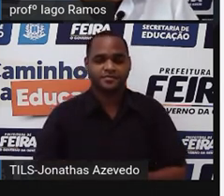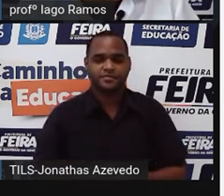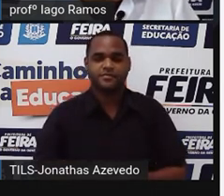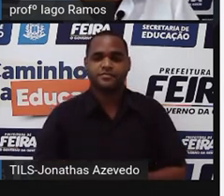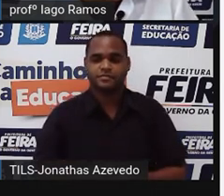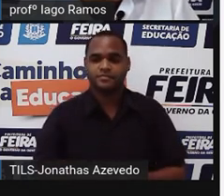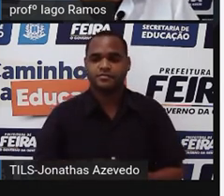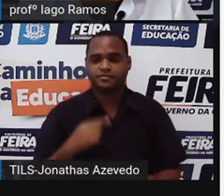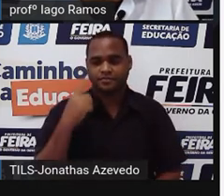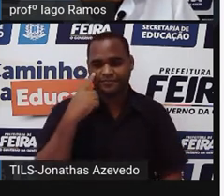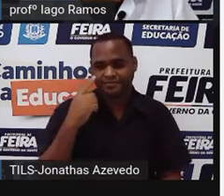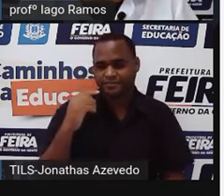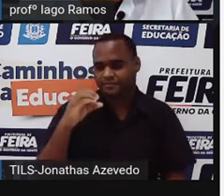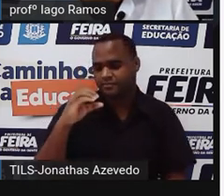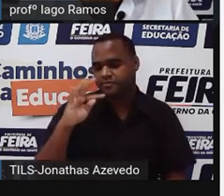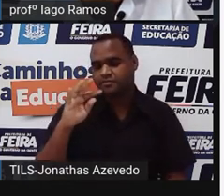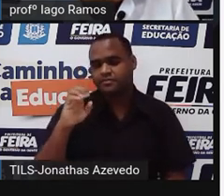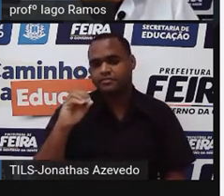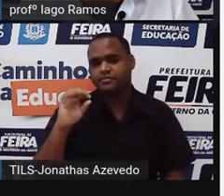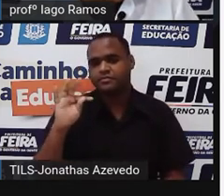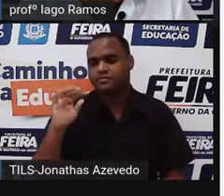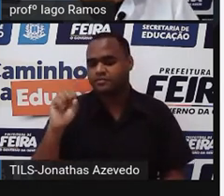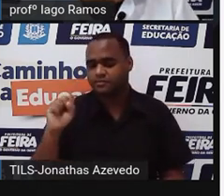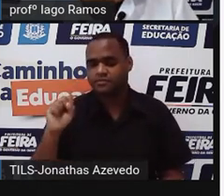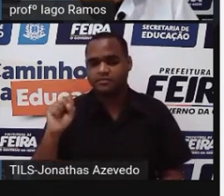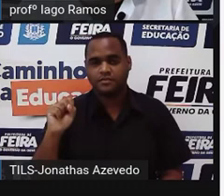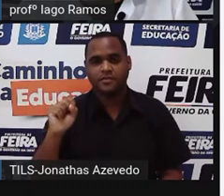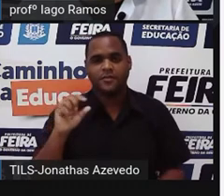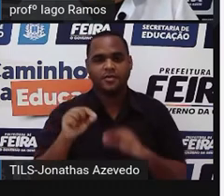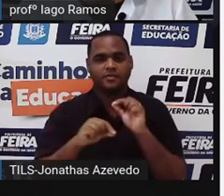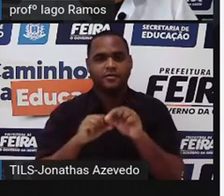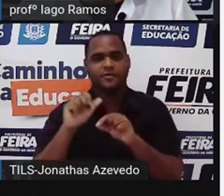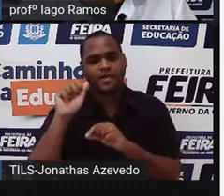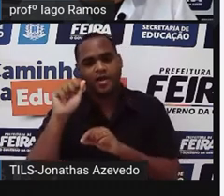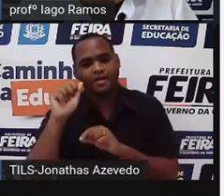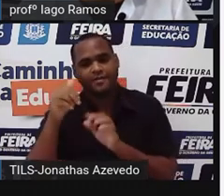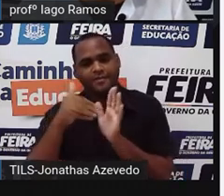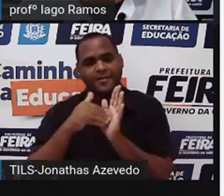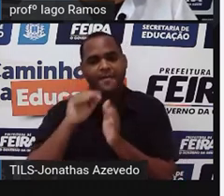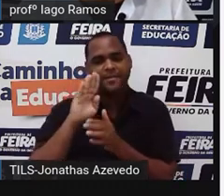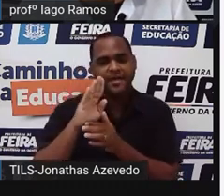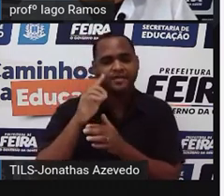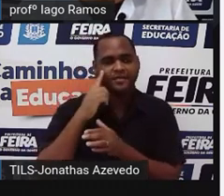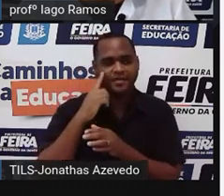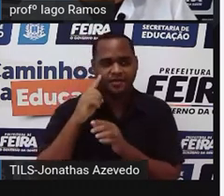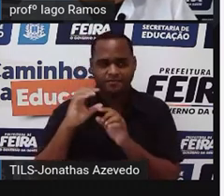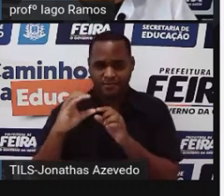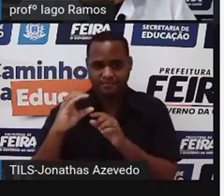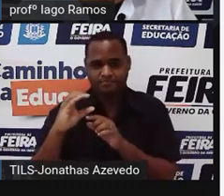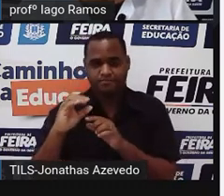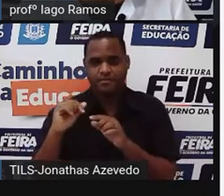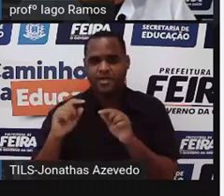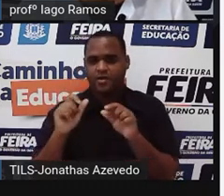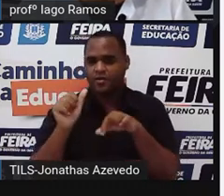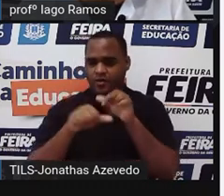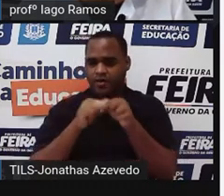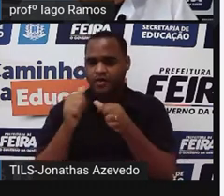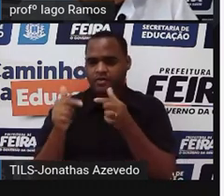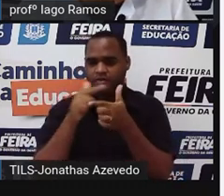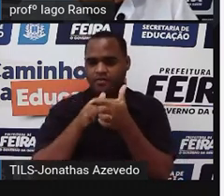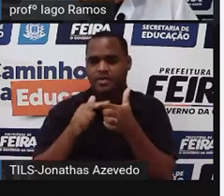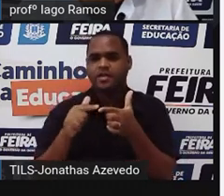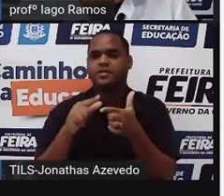Com os catetos ali, ó, A e B e uma hipotenusa C. E aí eu vou dividir esse triângulo